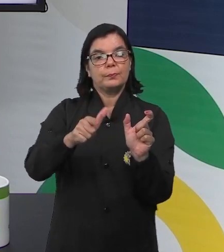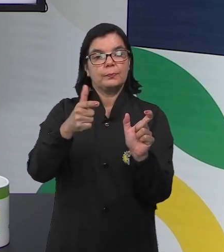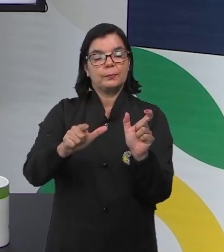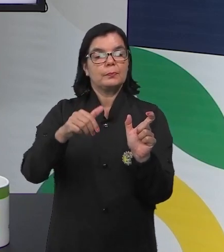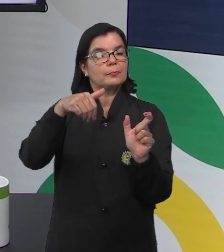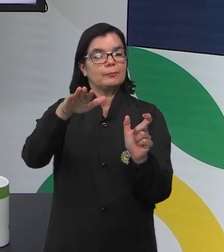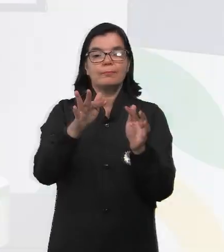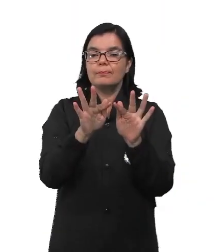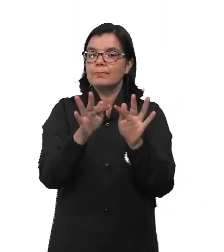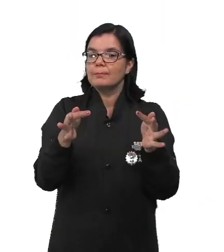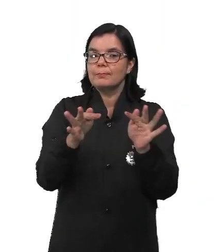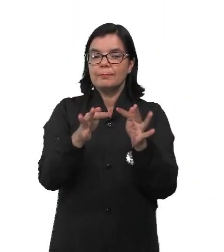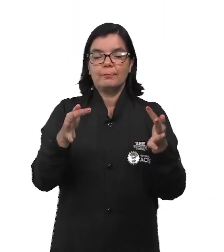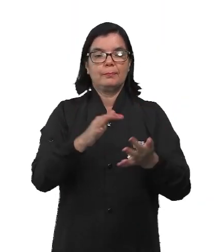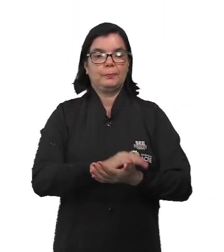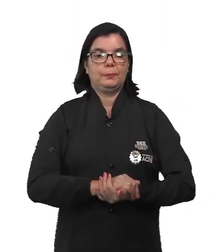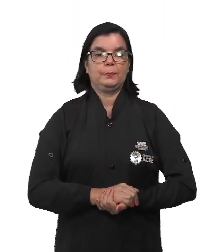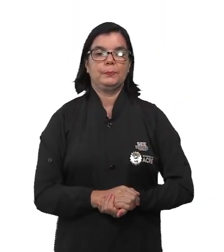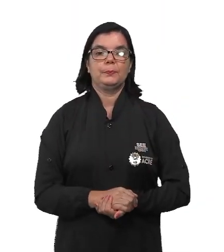simples. Vamos ver?